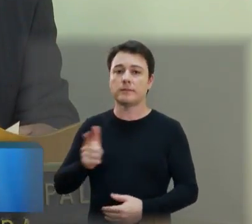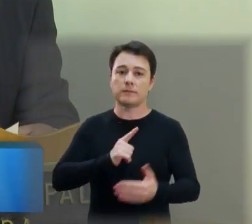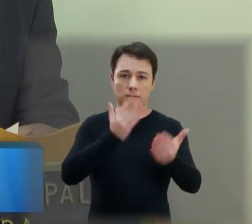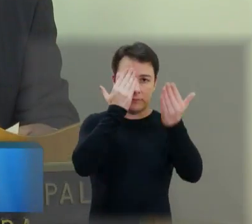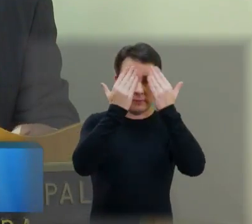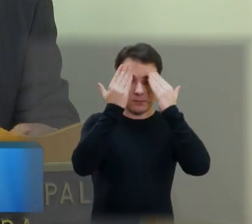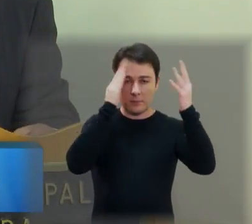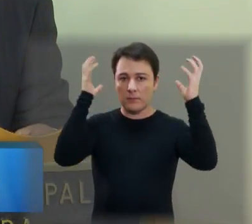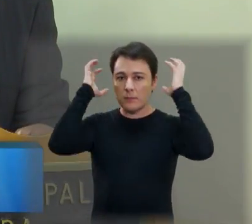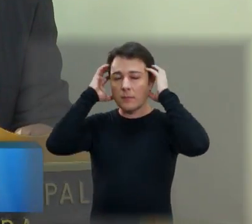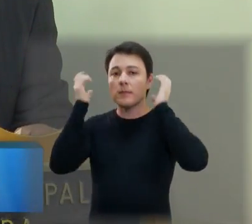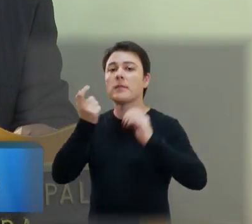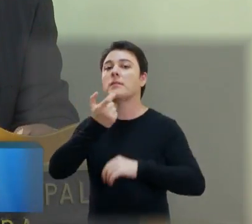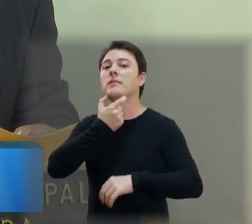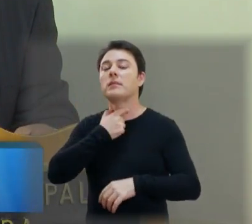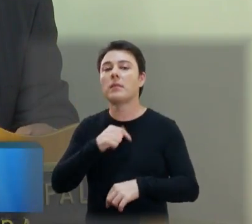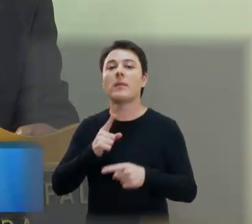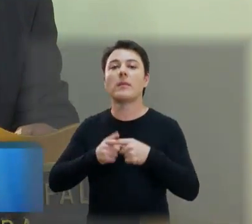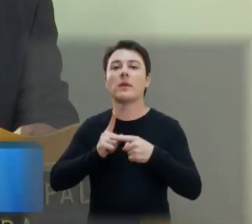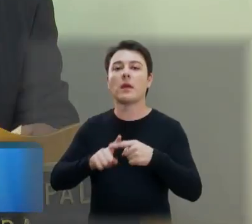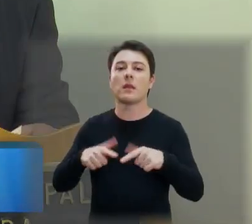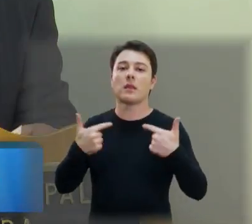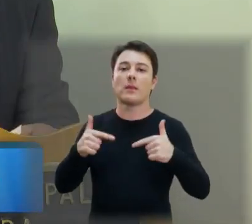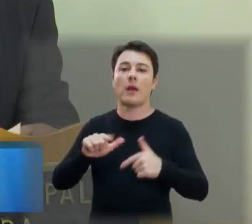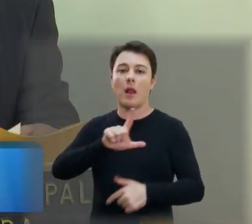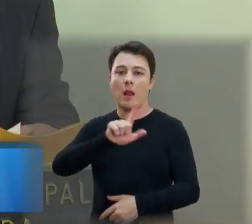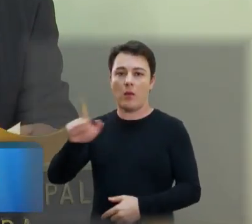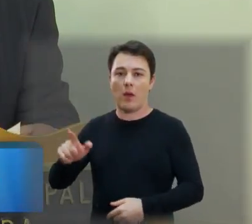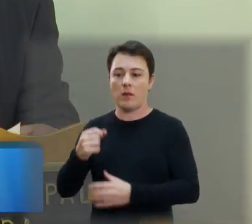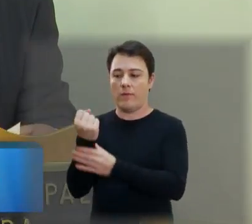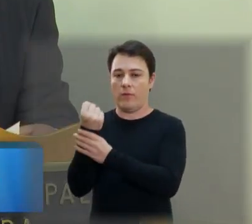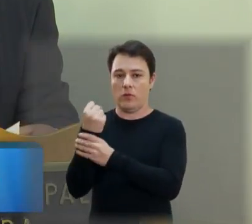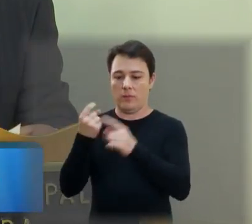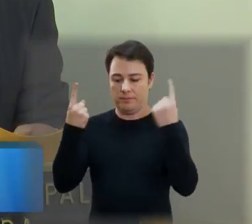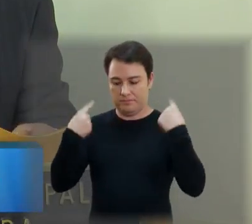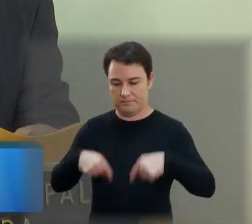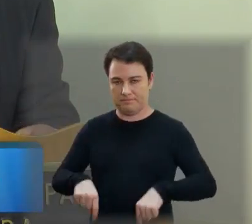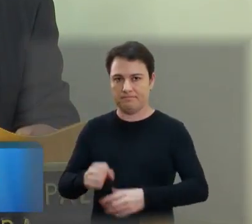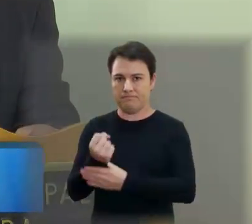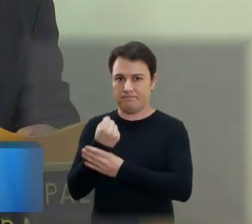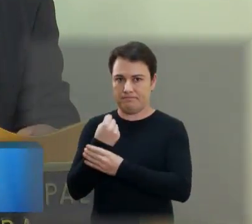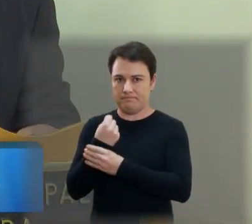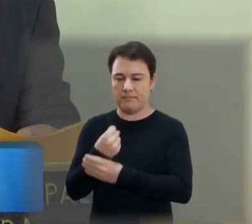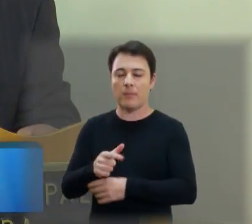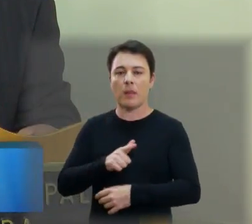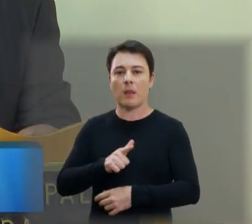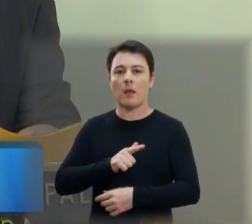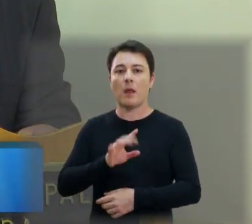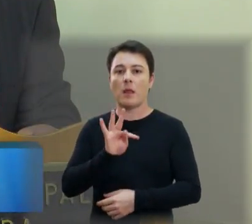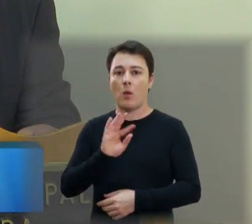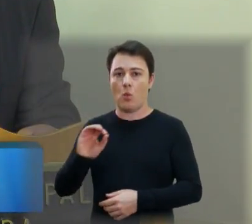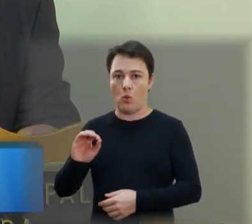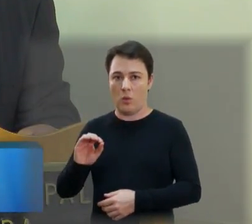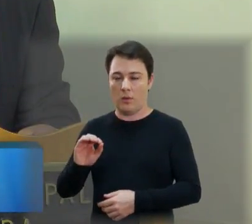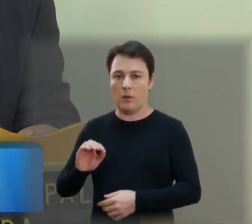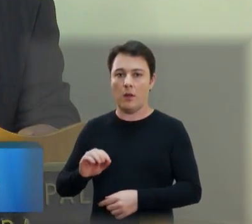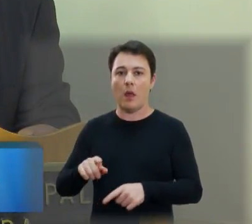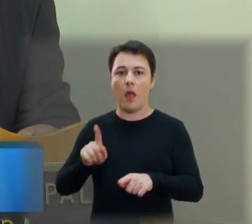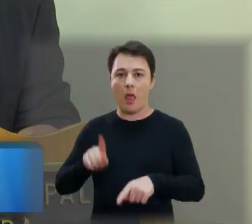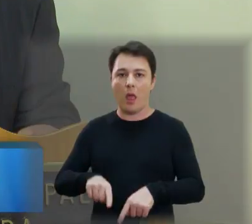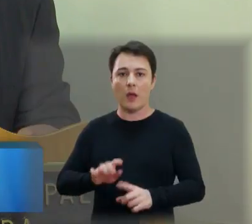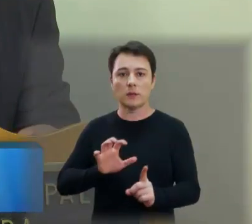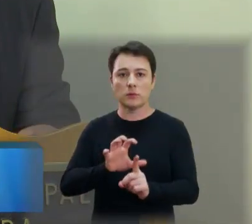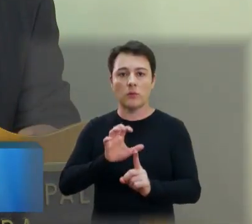Psicóloga, fonoaudióloga, através da linguagem. Fisioterapeuta na reabilitação, terapia ocupacional através da